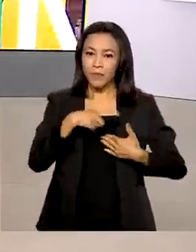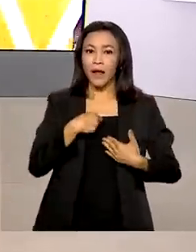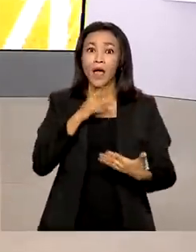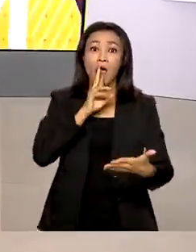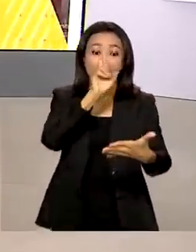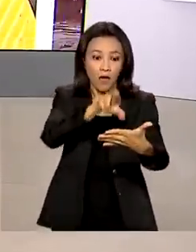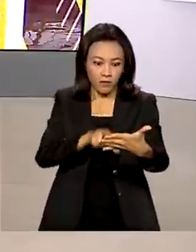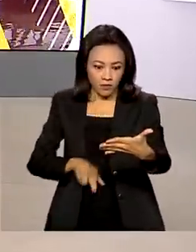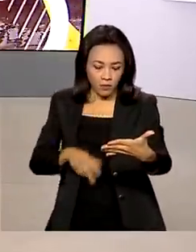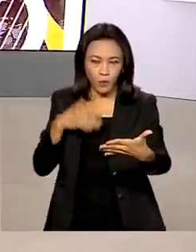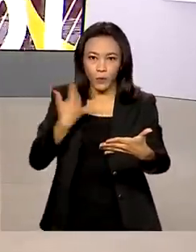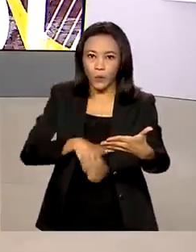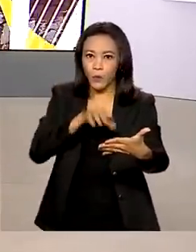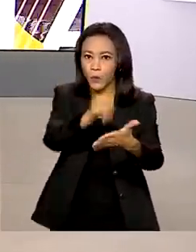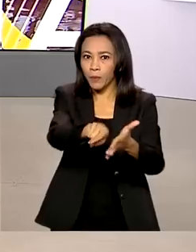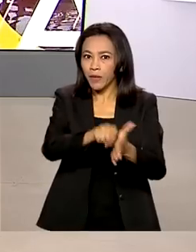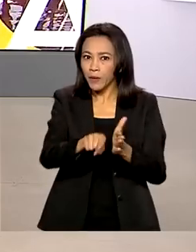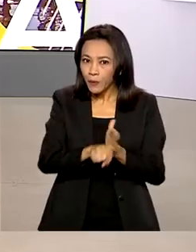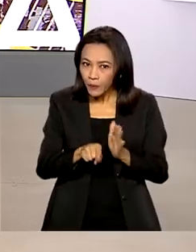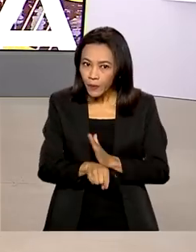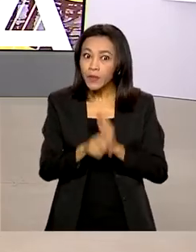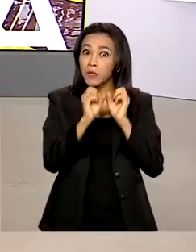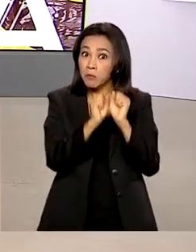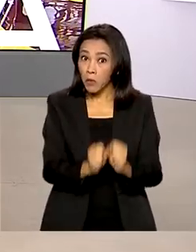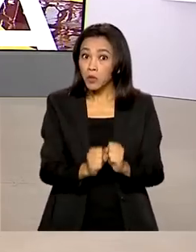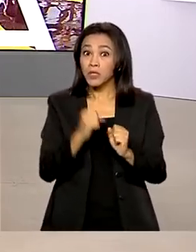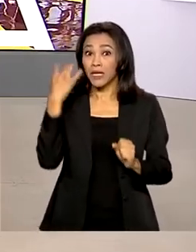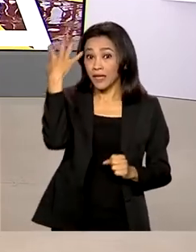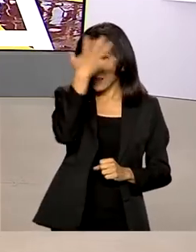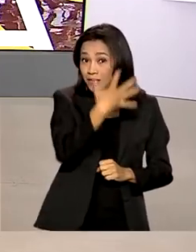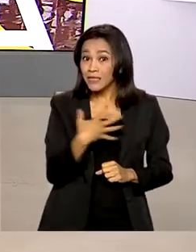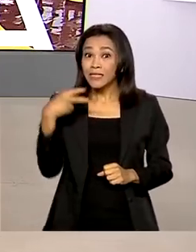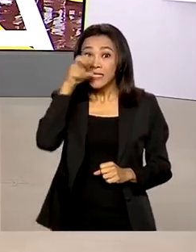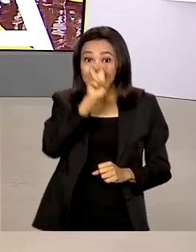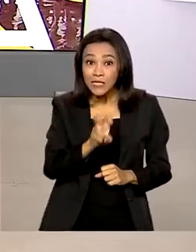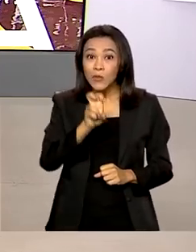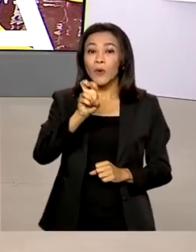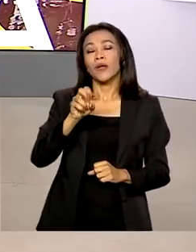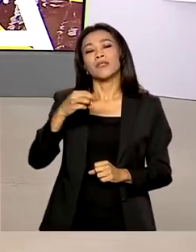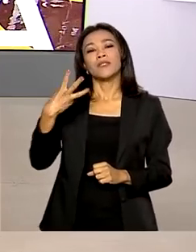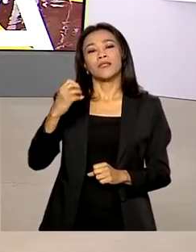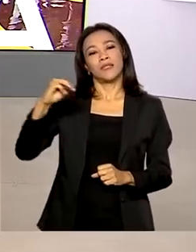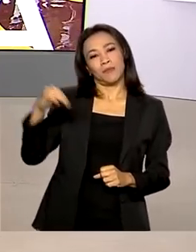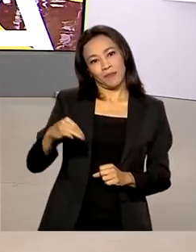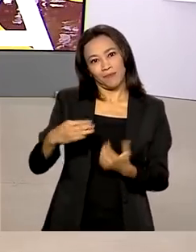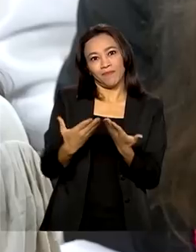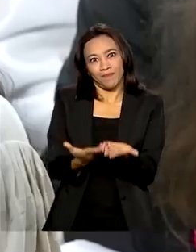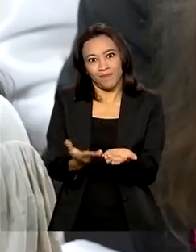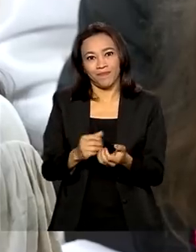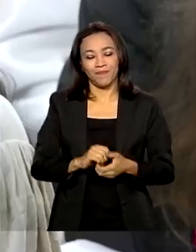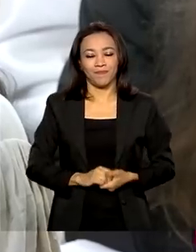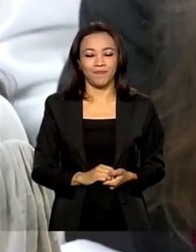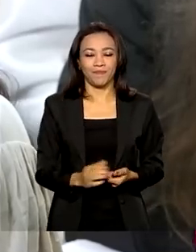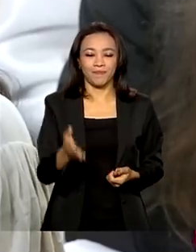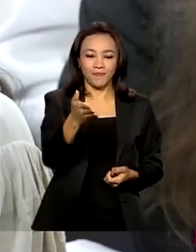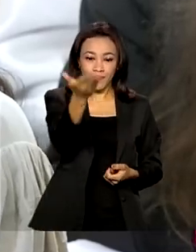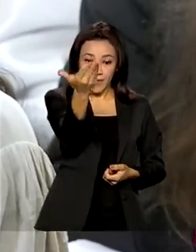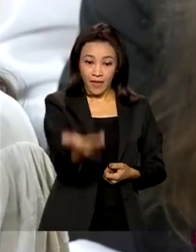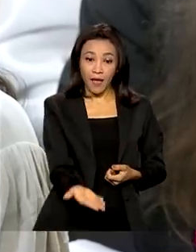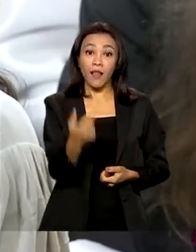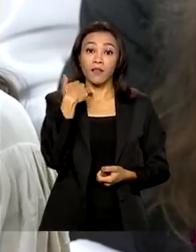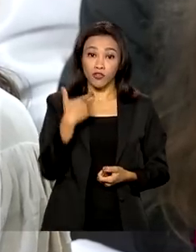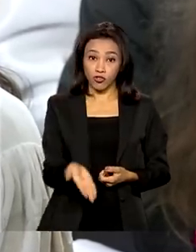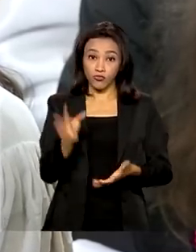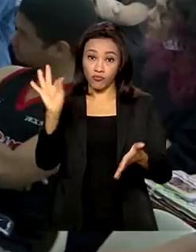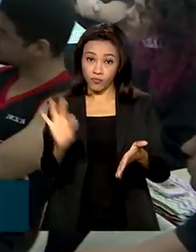a uma maratona de questões que pode durar até cinco horas e meia por dia kayane está escrita